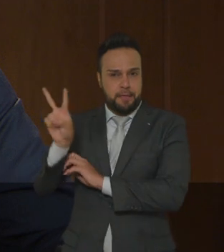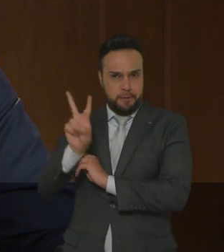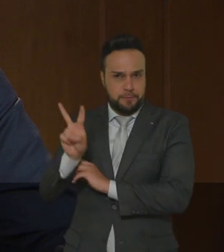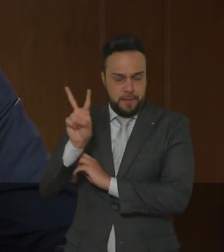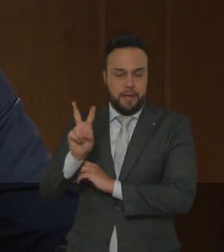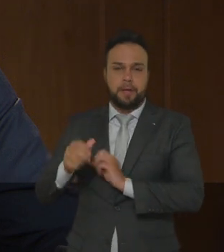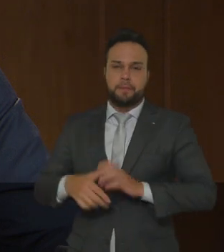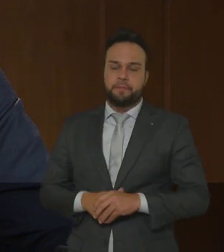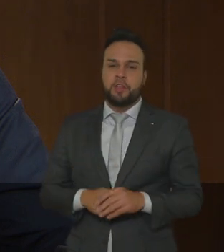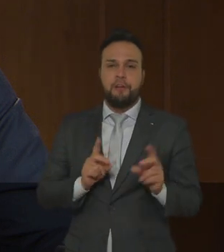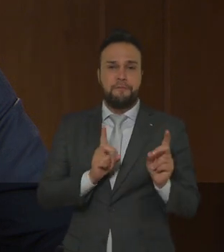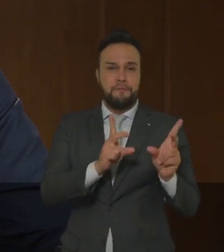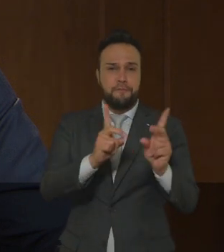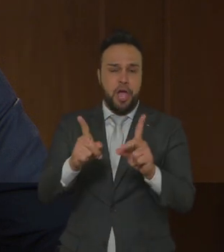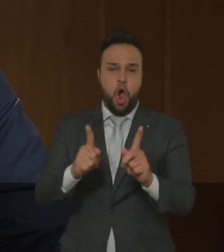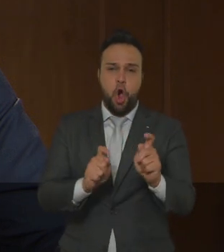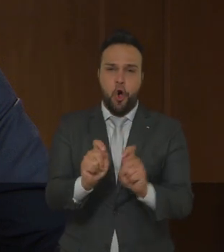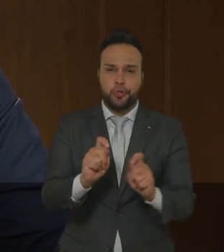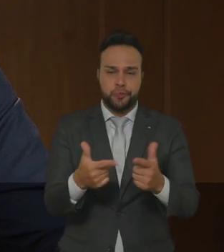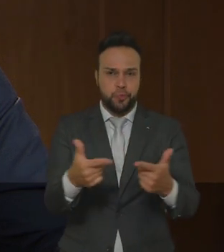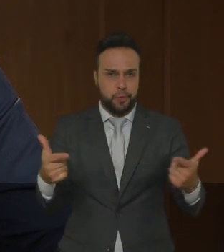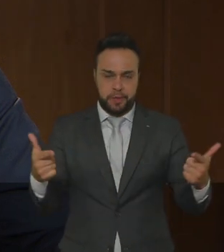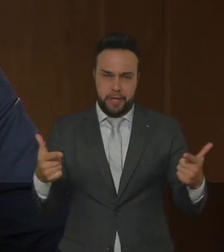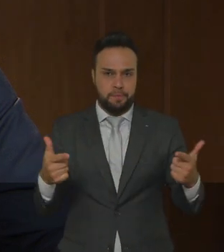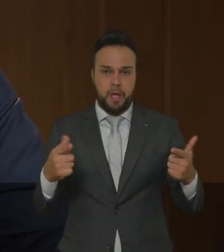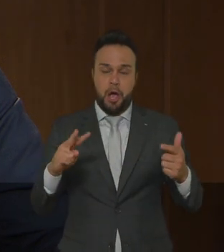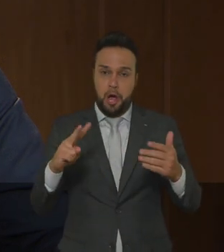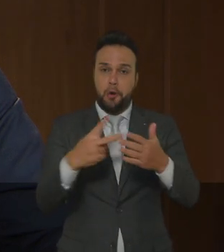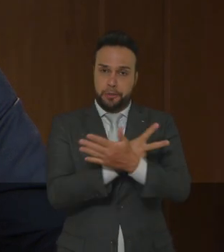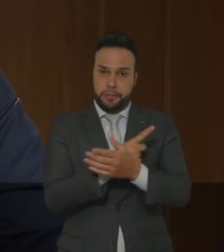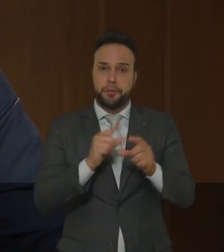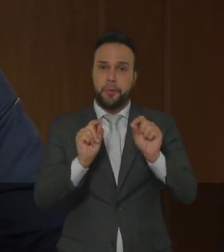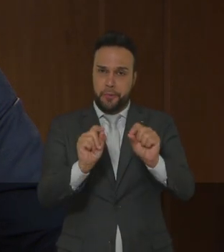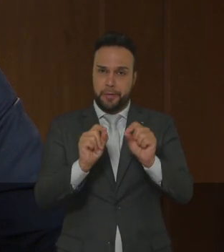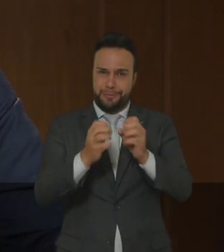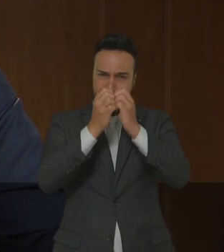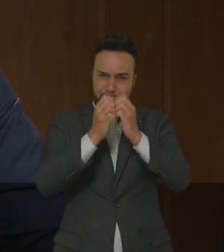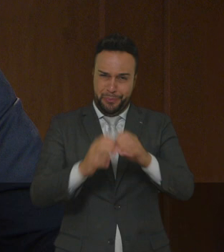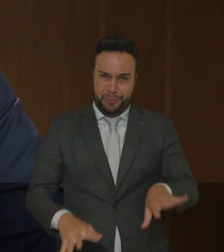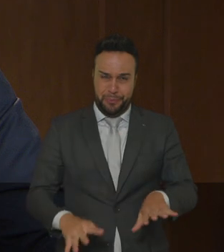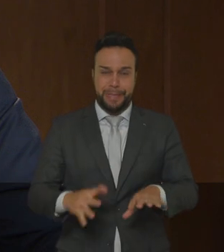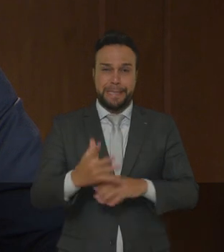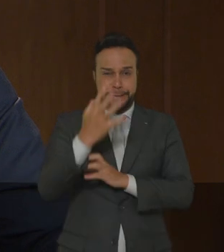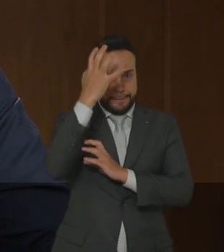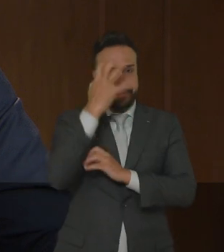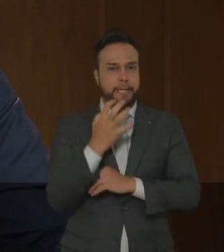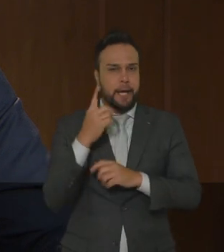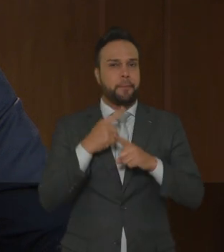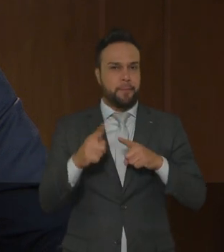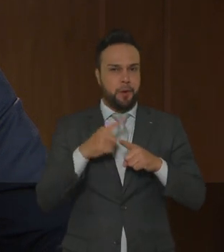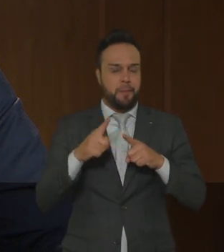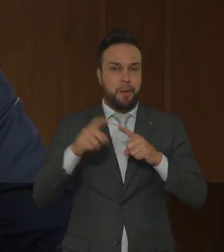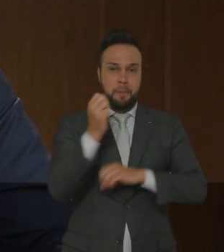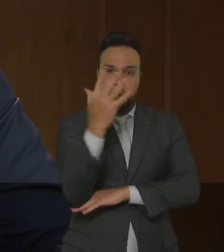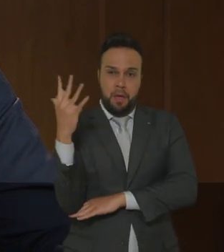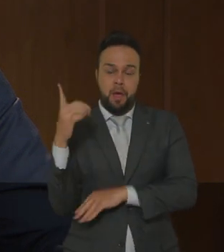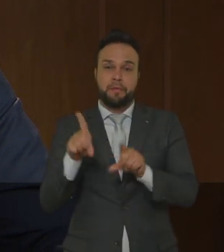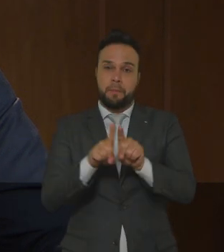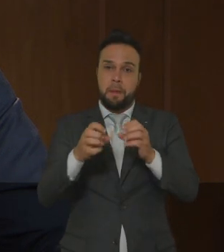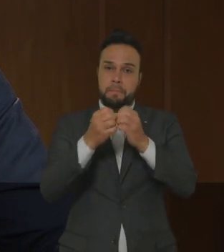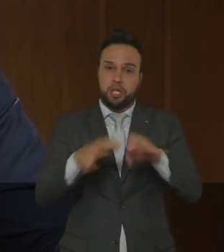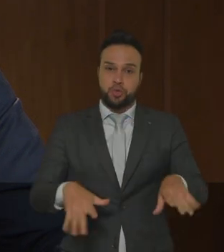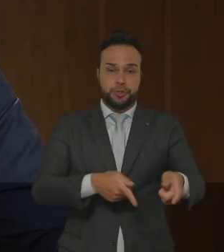venezuelano vendidos sem controle acarretando severos danos ao meio ambiente e sérios prejuízos